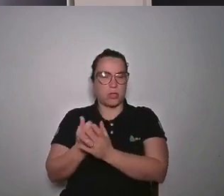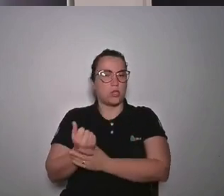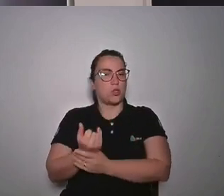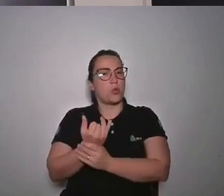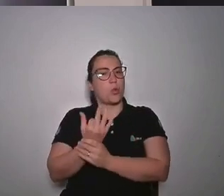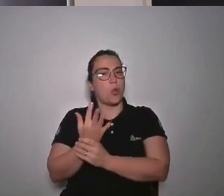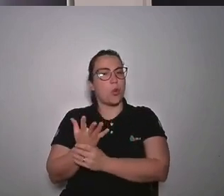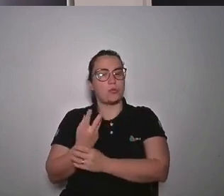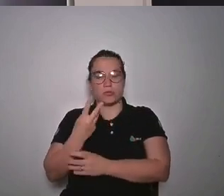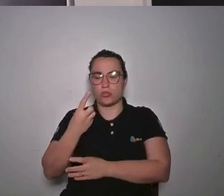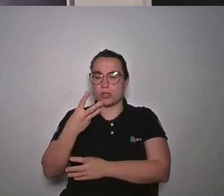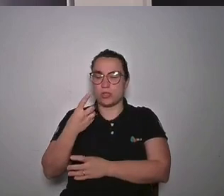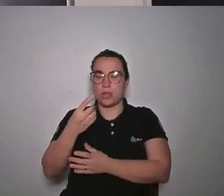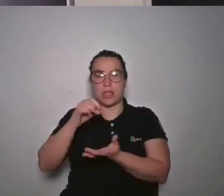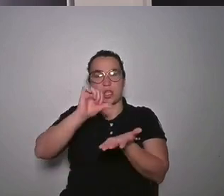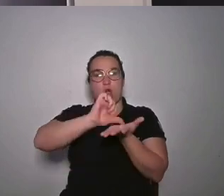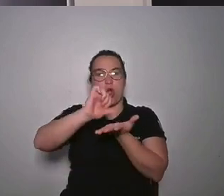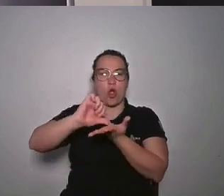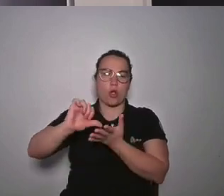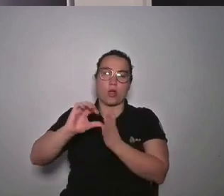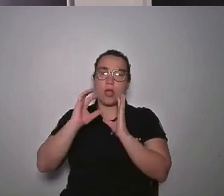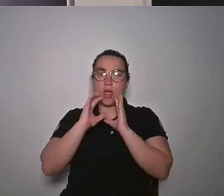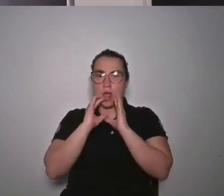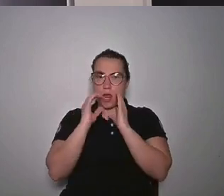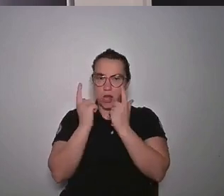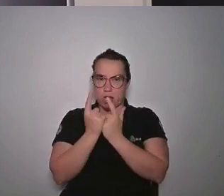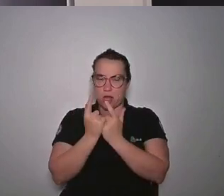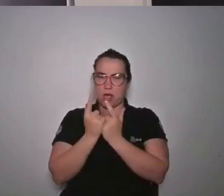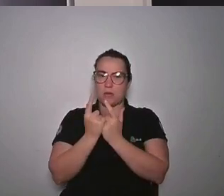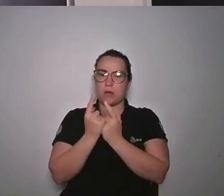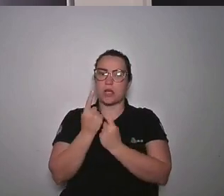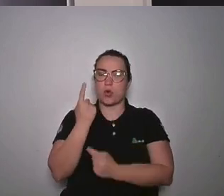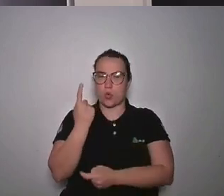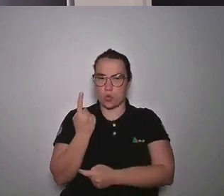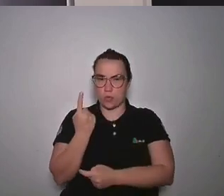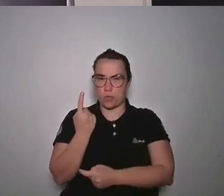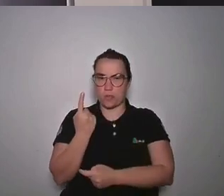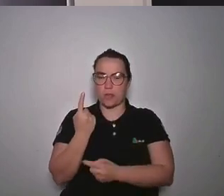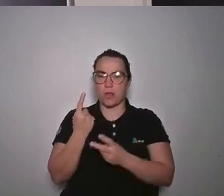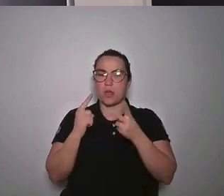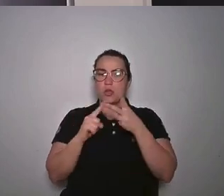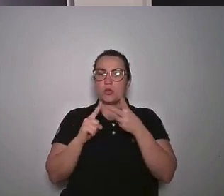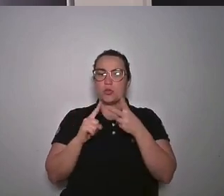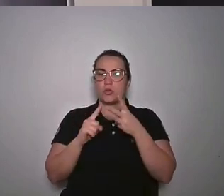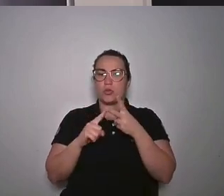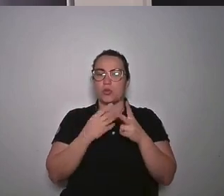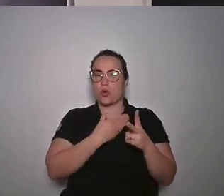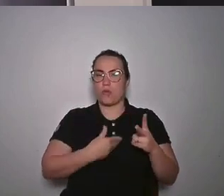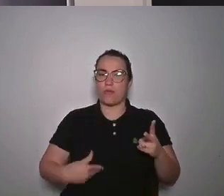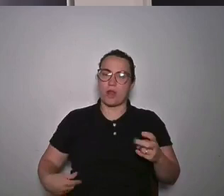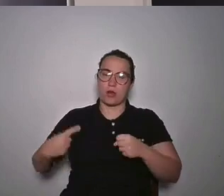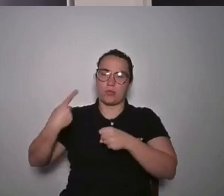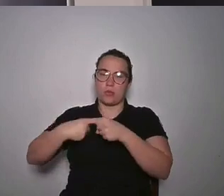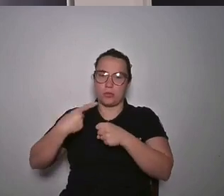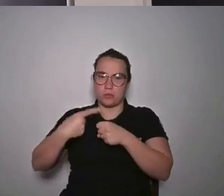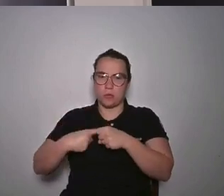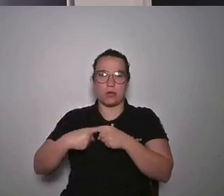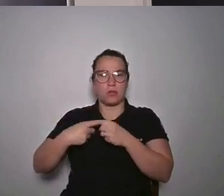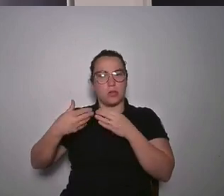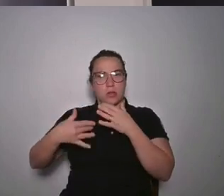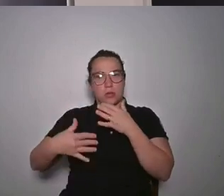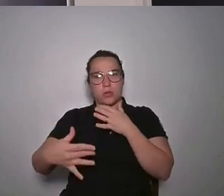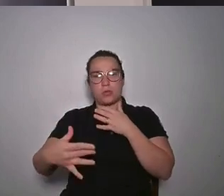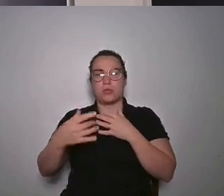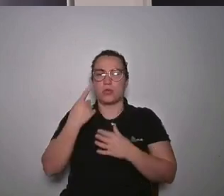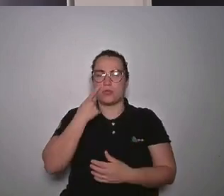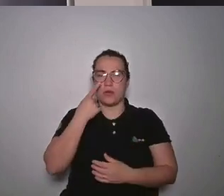13 órgãos, sendo a Câmara Municipal A1, o 2 é o Governo Municipal, e assim por diante, como a gente vai